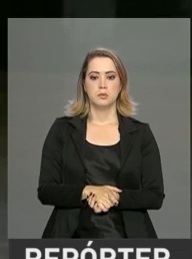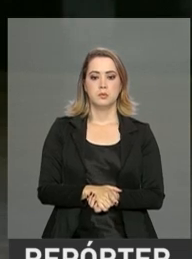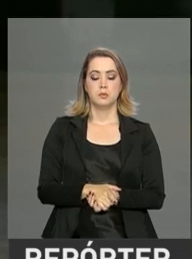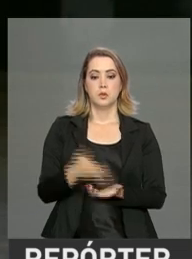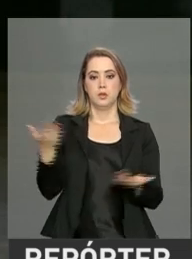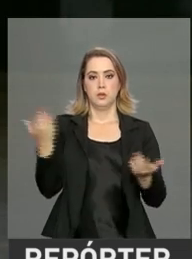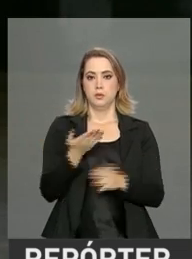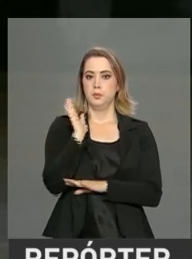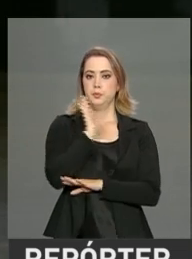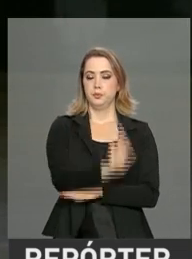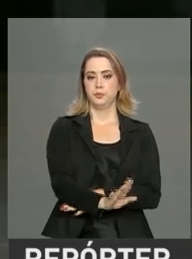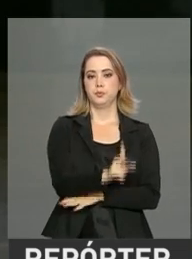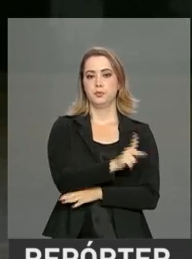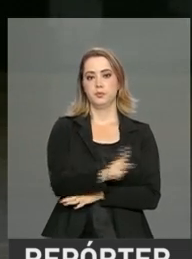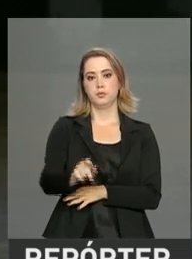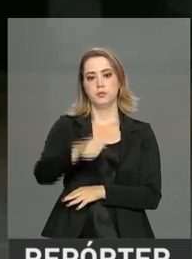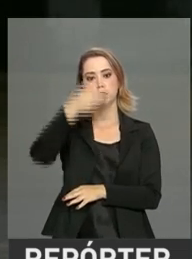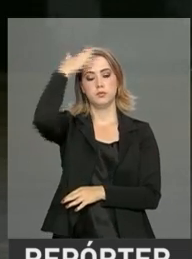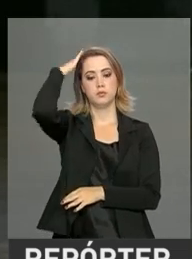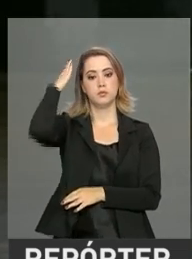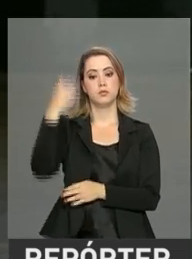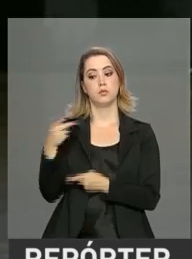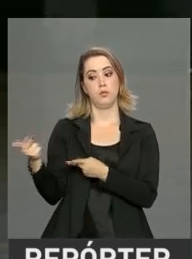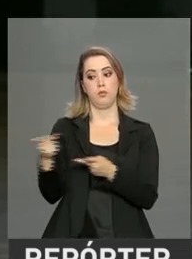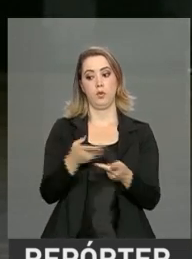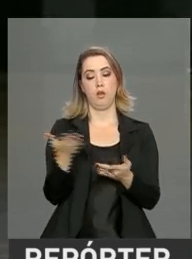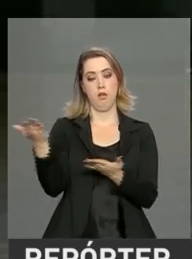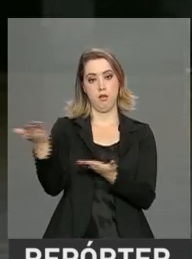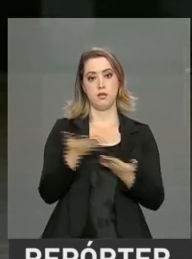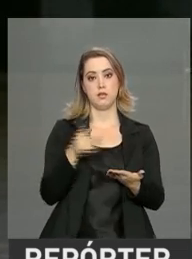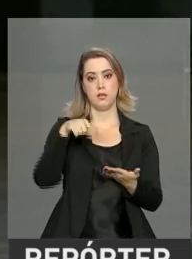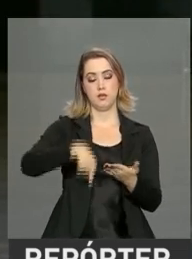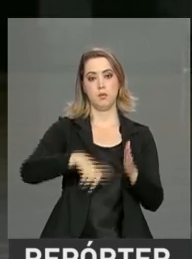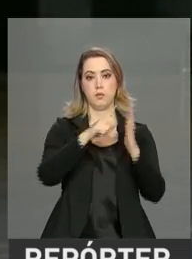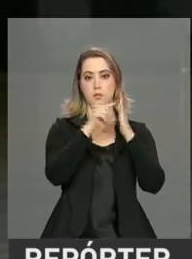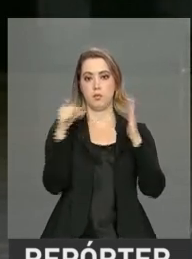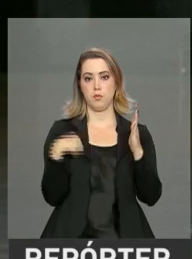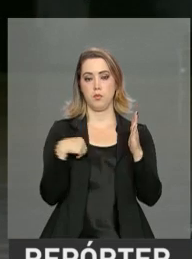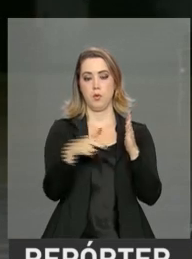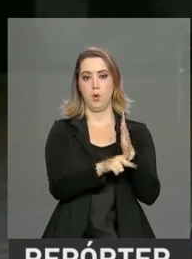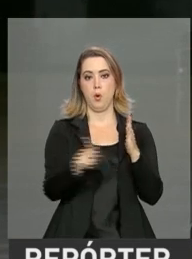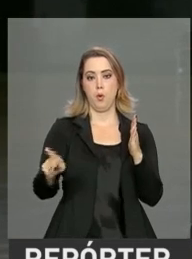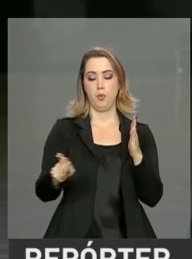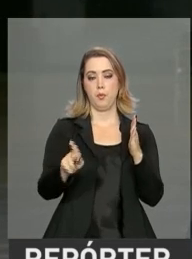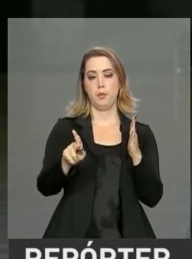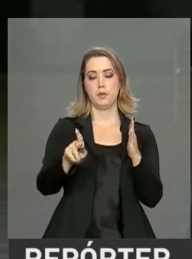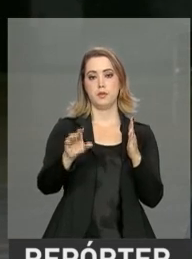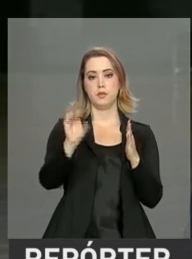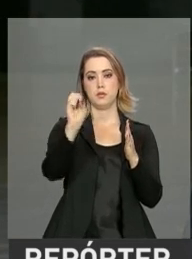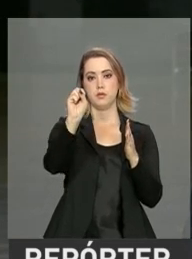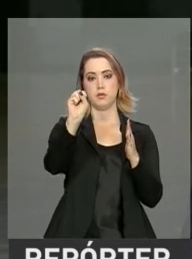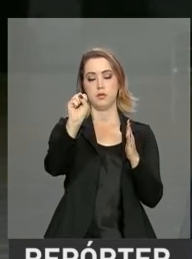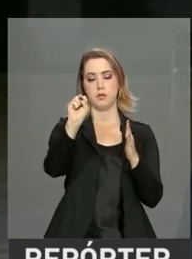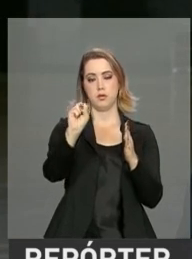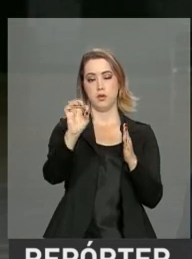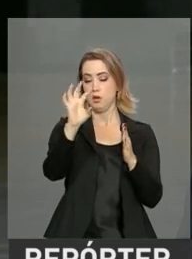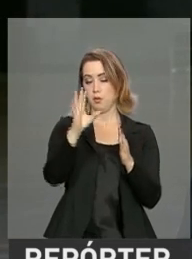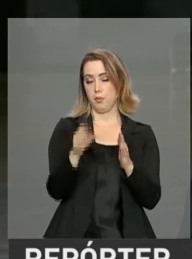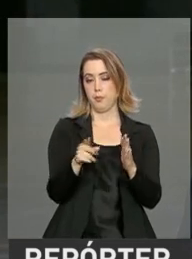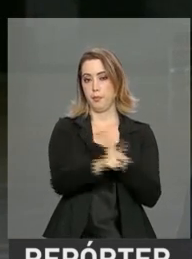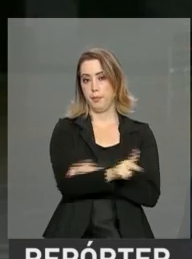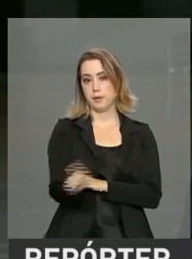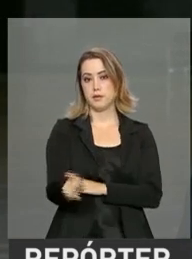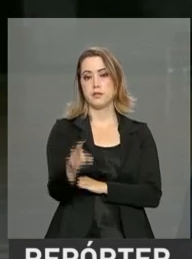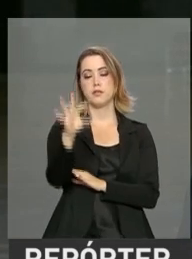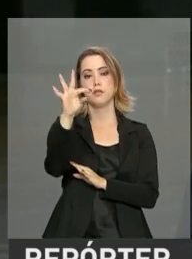E agora à tarde, o presidente Michel Temer recebe aqui no Palácio do Planalto o presidente do Tribunal Regional Eleitoral de São Paulo, Mário